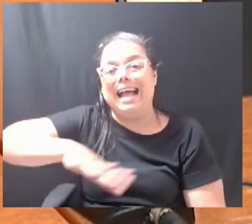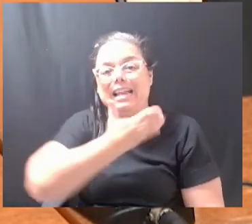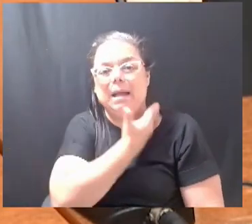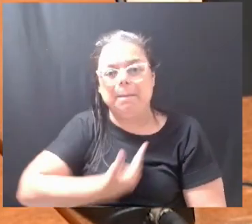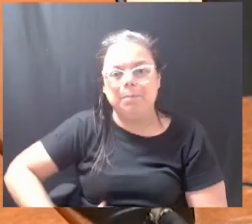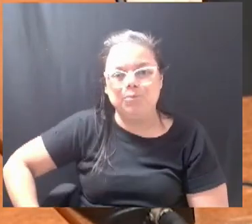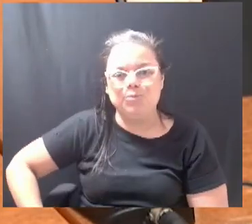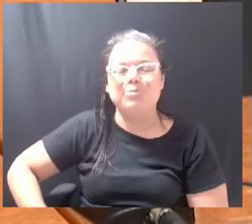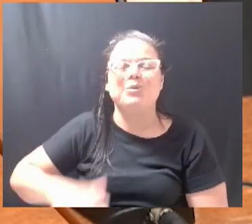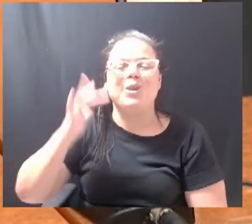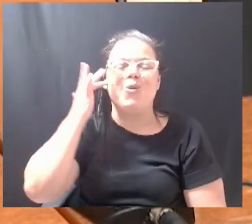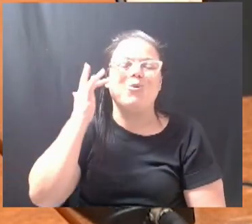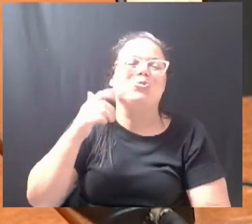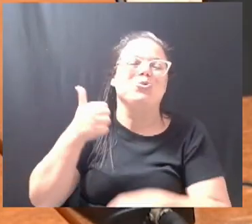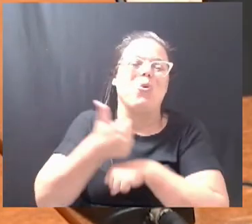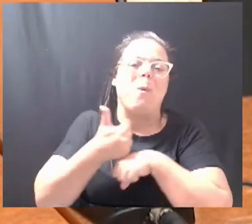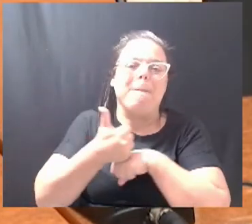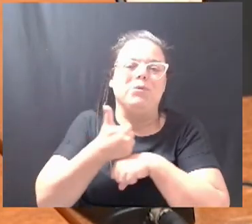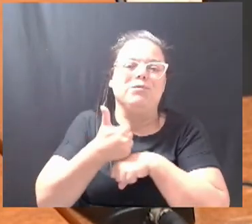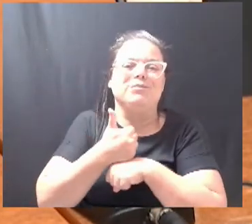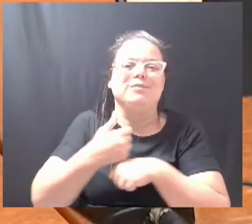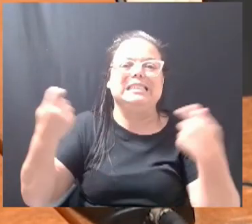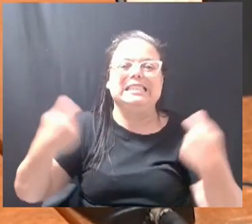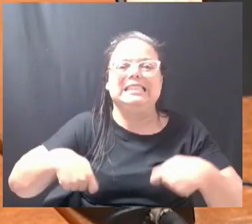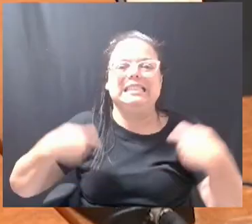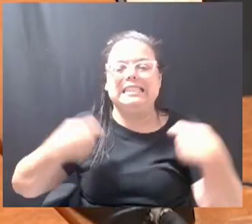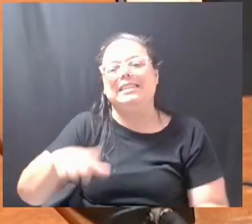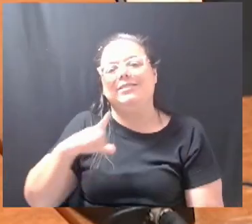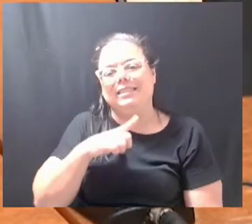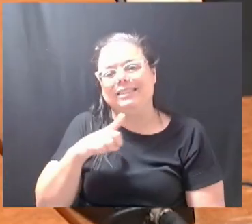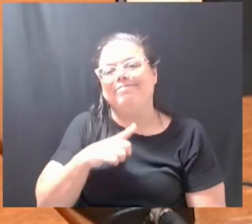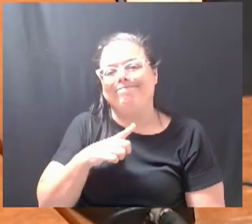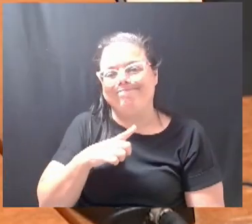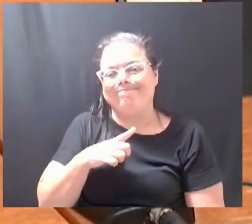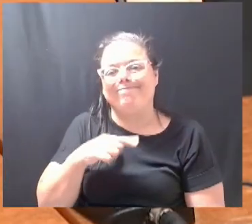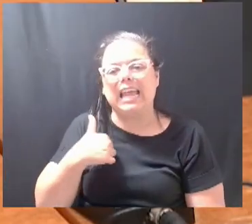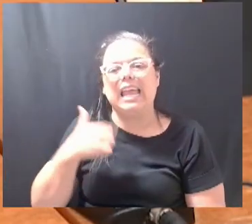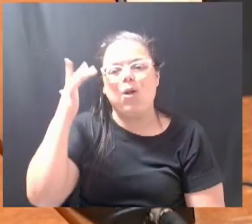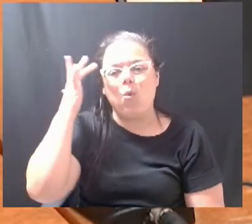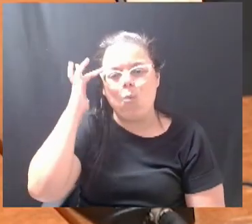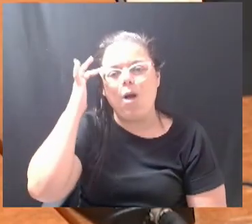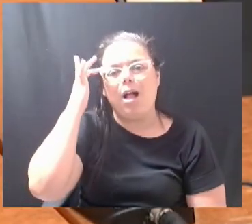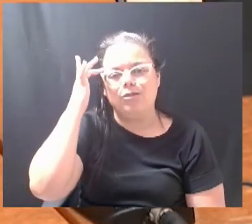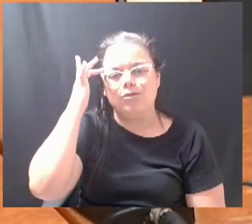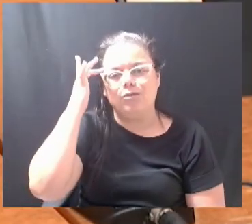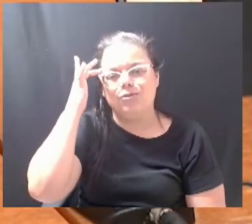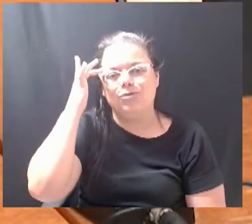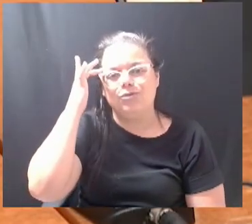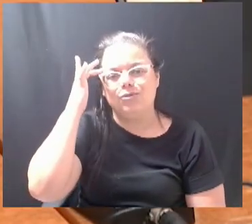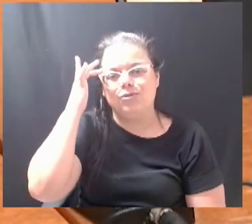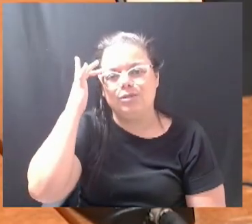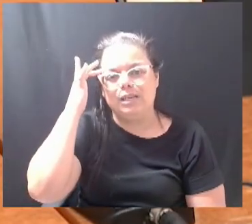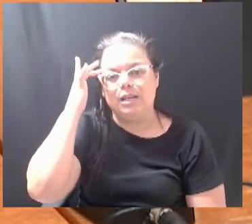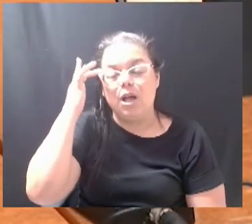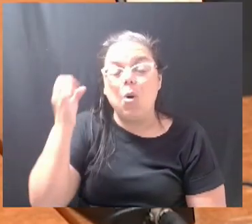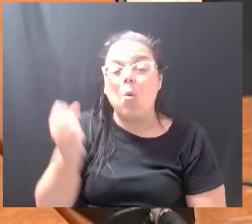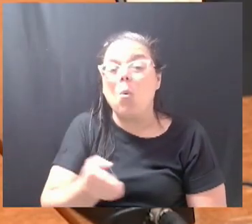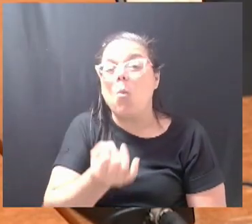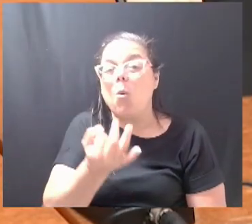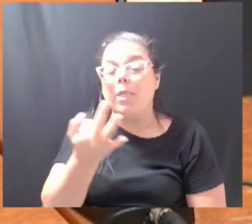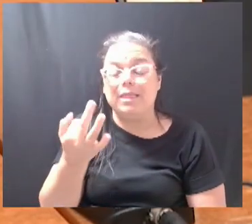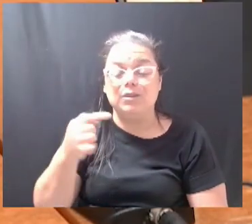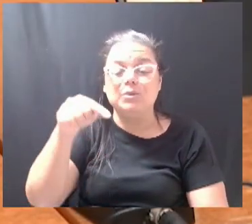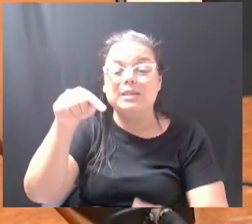que precisaria ter. Demais. Eu acho que isso aqui, muito do que está aí,